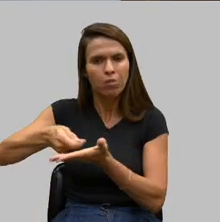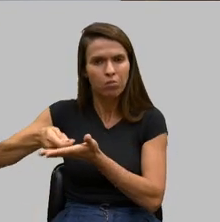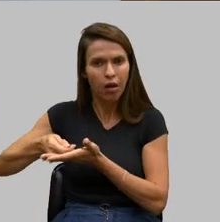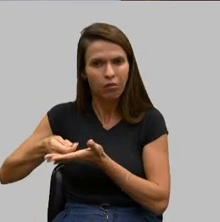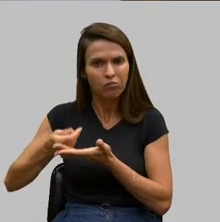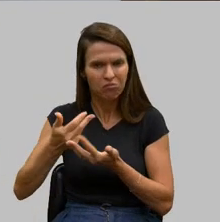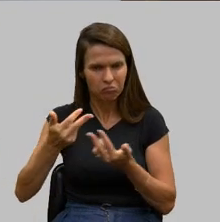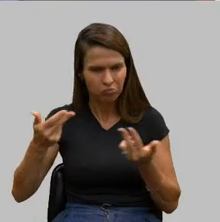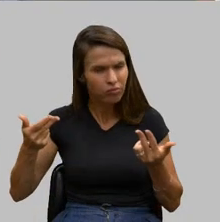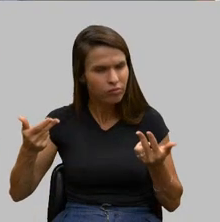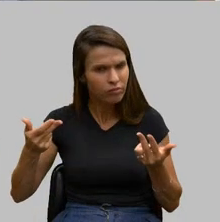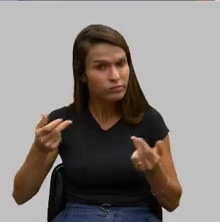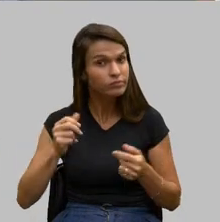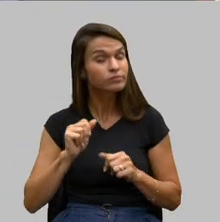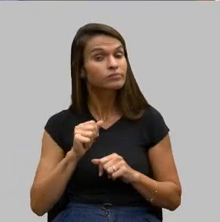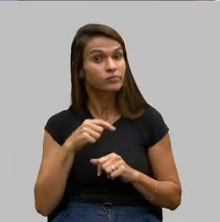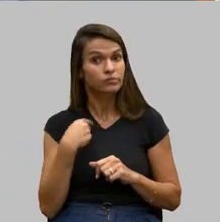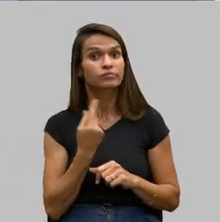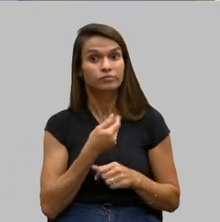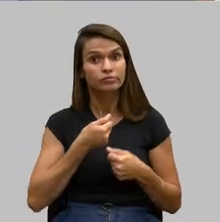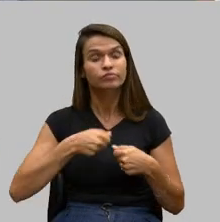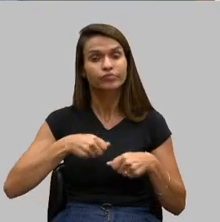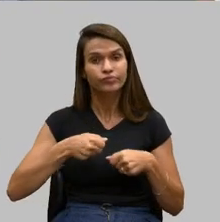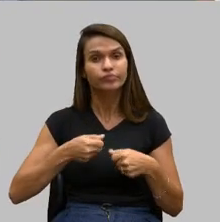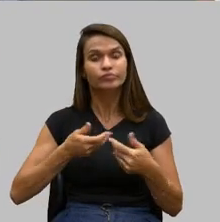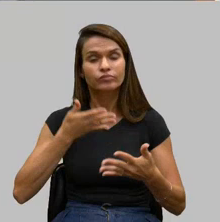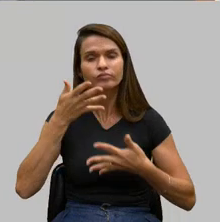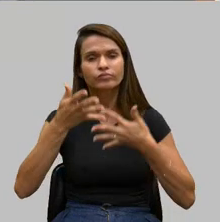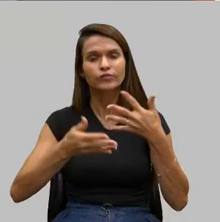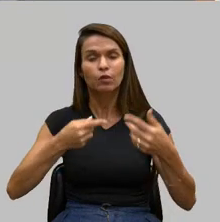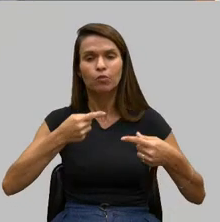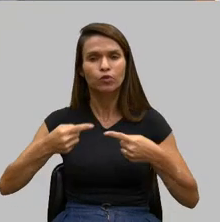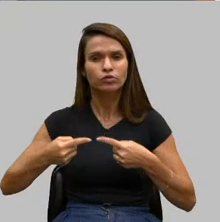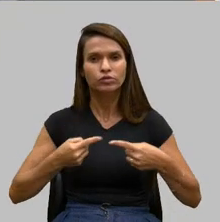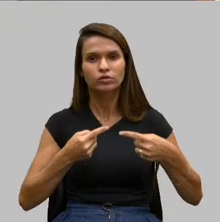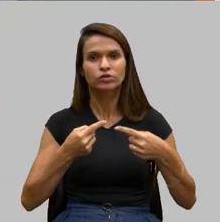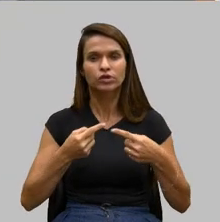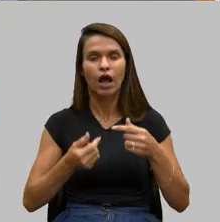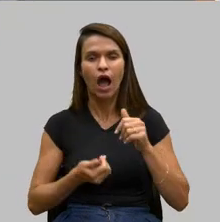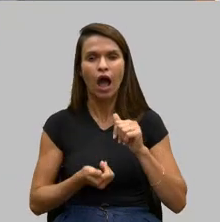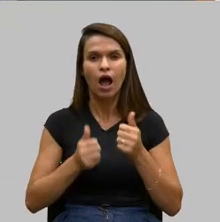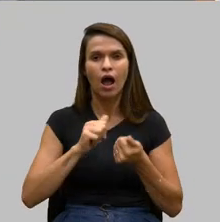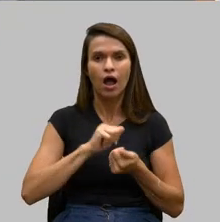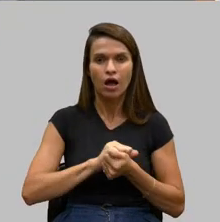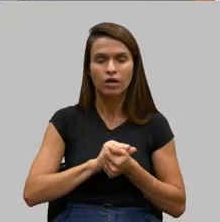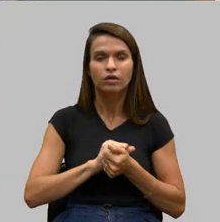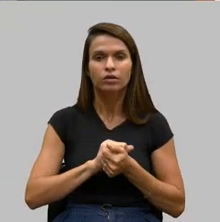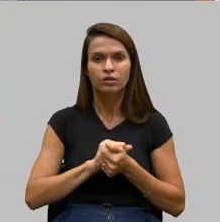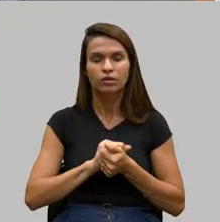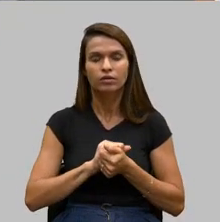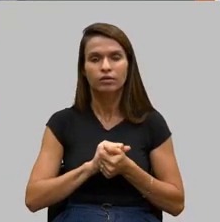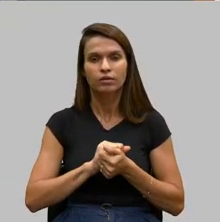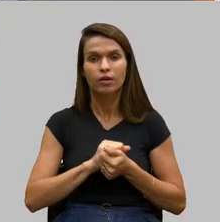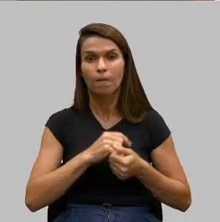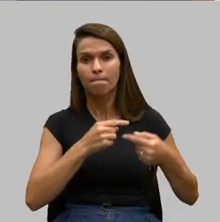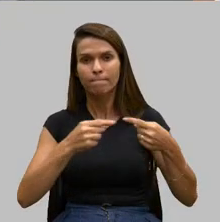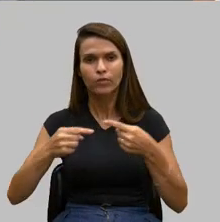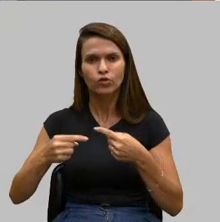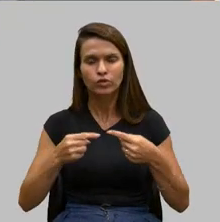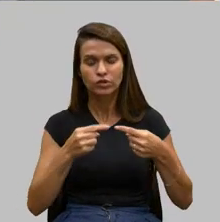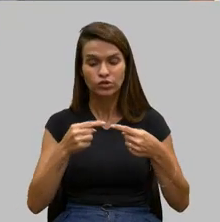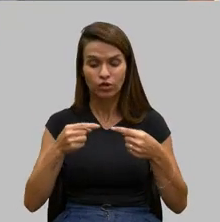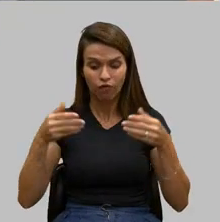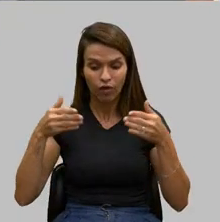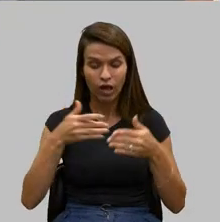coisa nós precisamos falar de política de habitação para pessoa idosa nós precisamos falar de política de